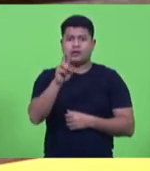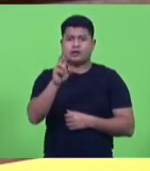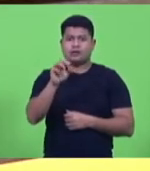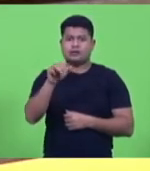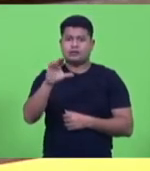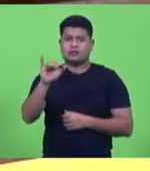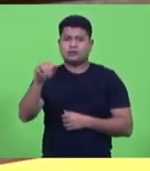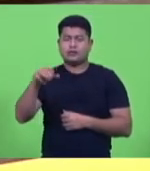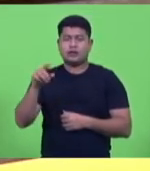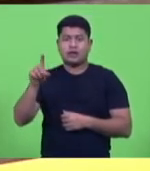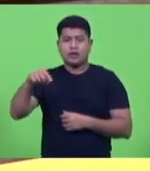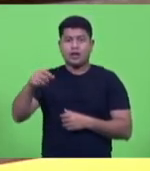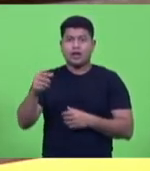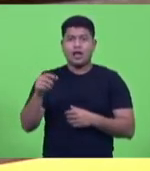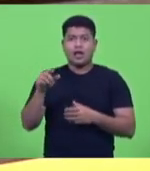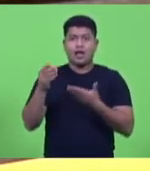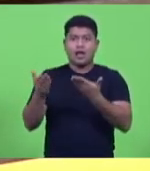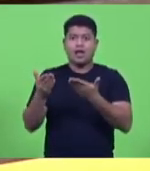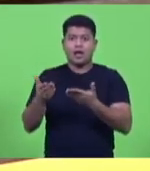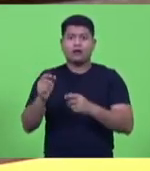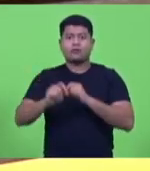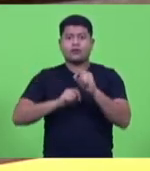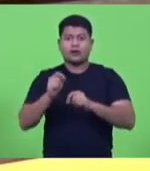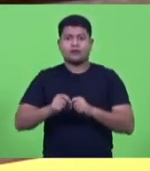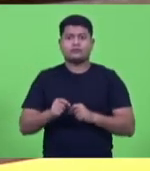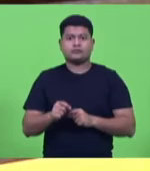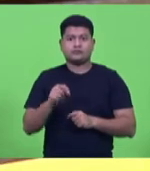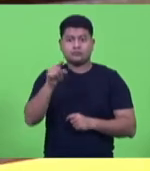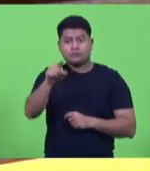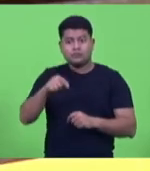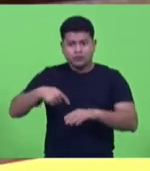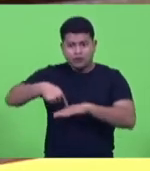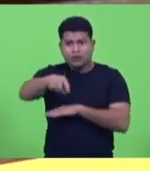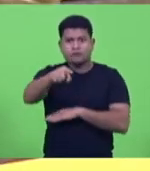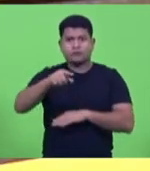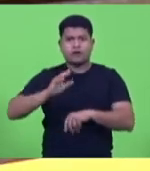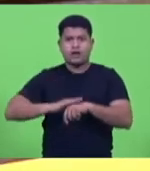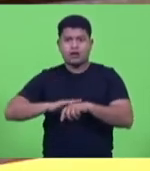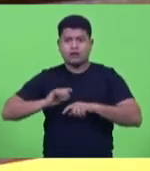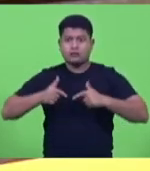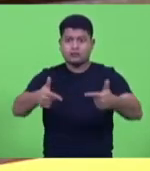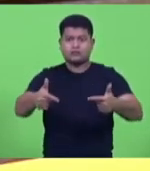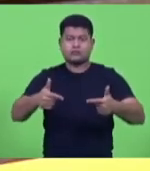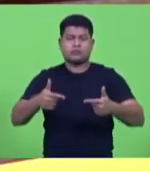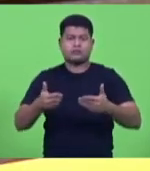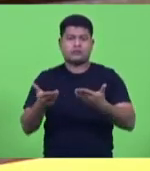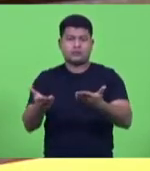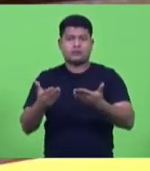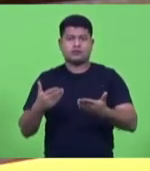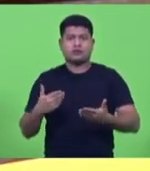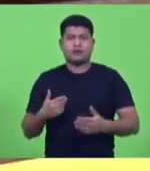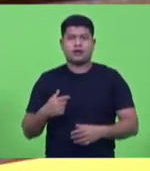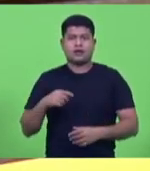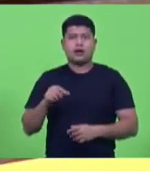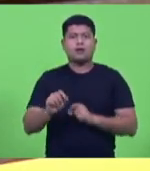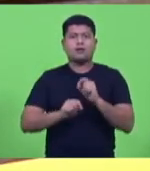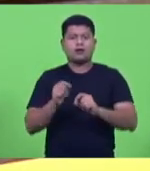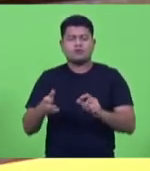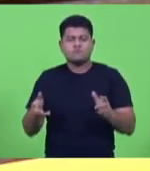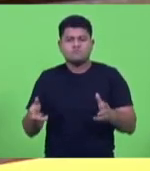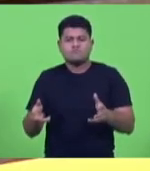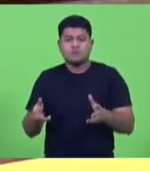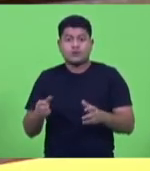game, pele em risco. Quando as pessoas não têm a pele em risco em algo, os incentivos são para que ajam de